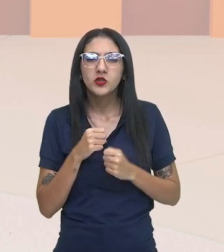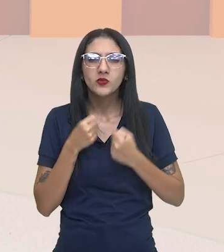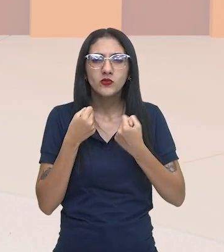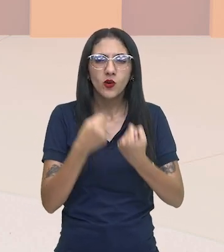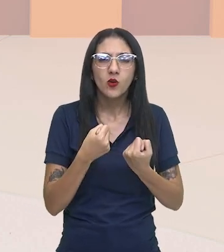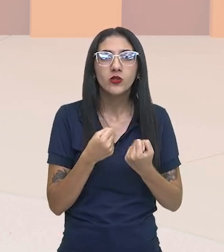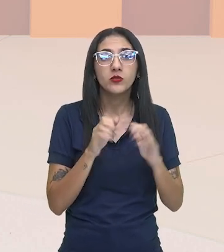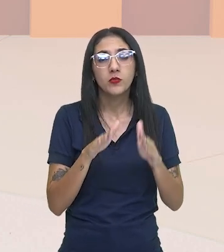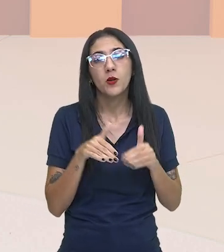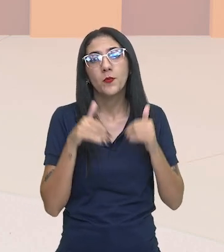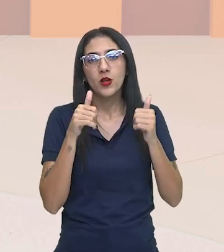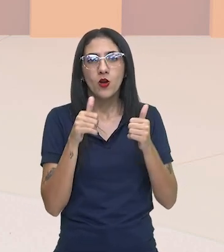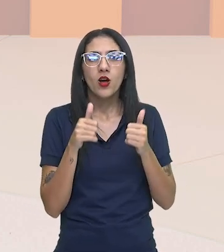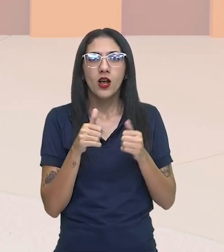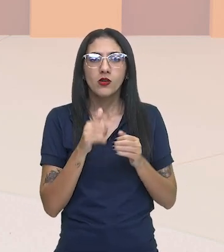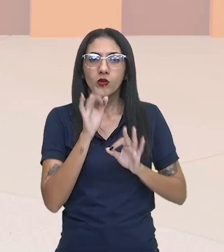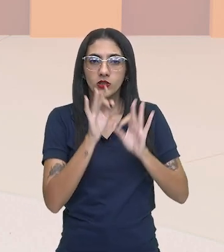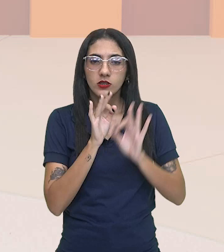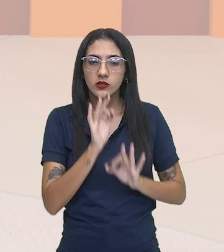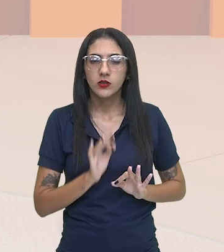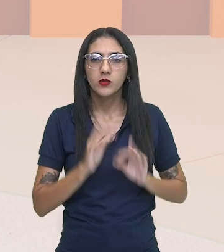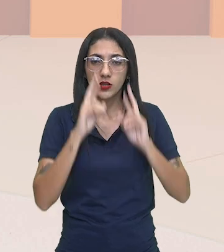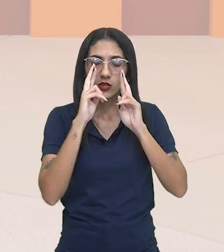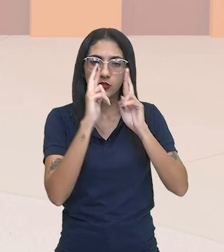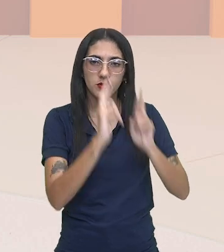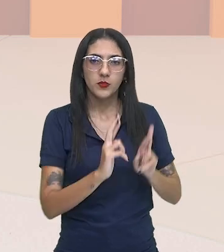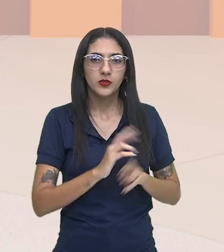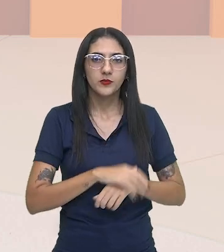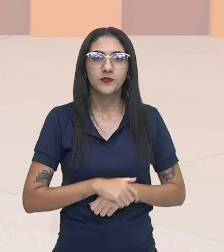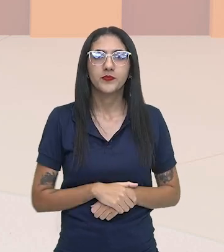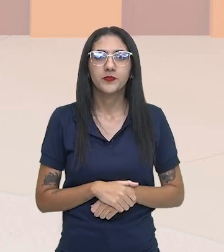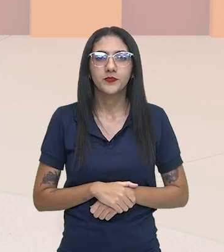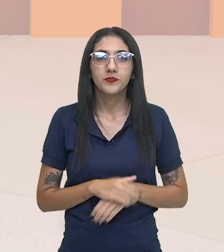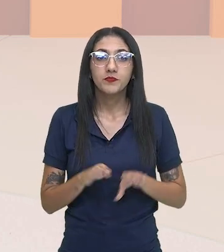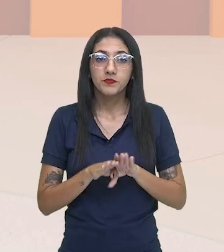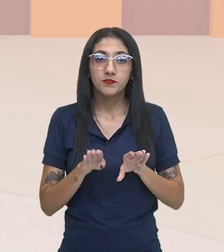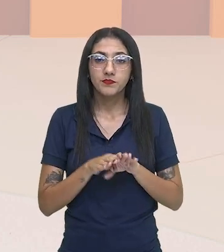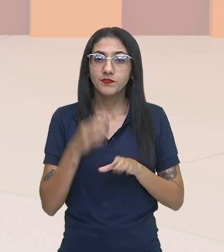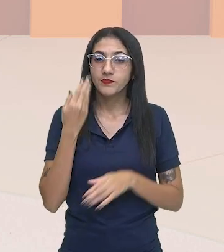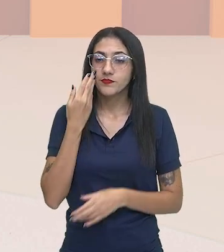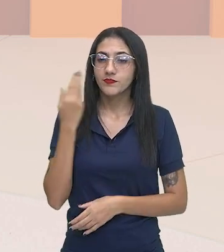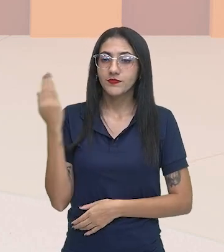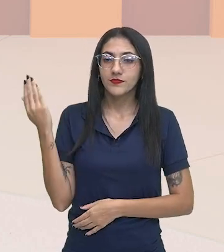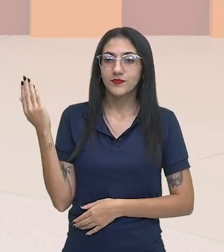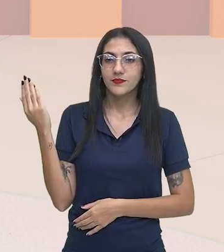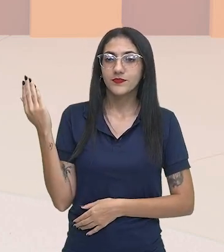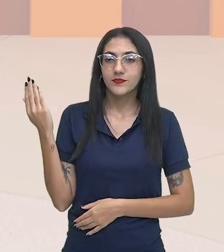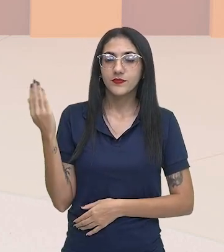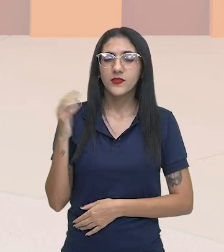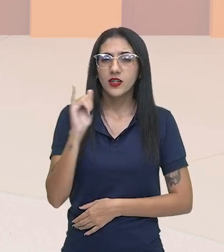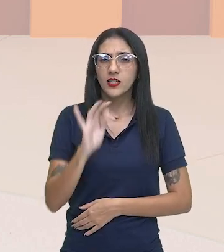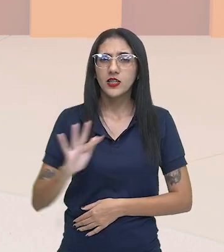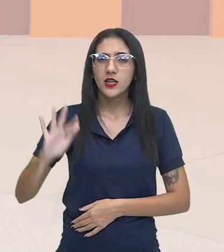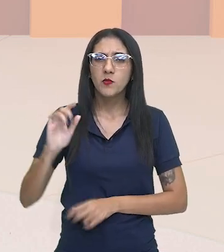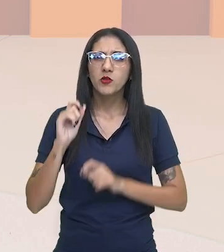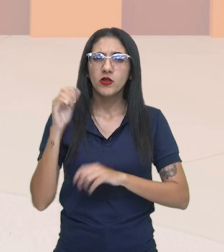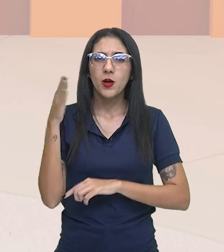redistribuição ou esse reconhecimento. Aqui, no caso, nessa primeira imagem, nós temos aí a bandeira do